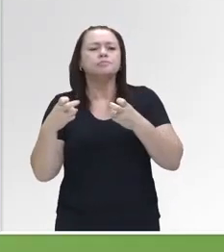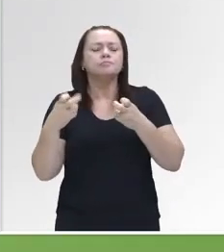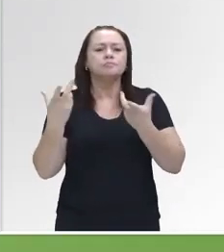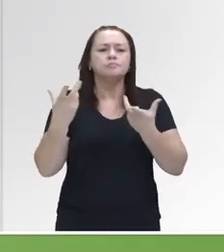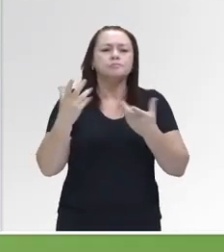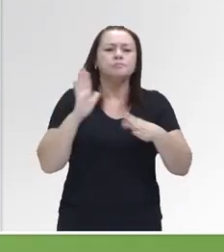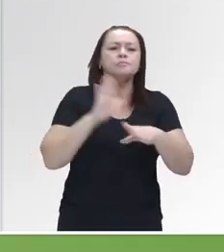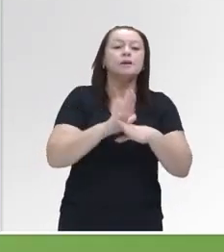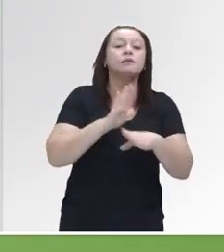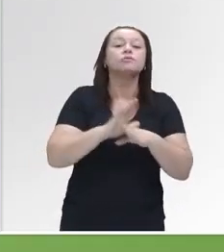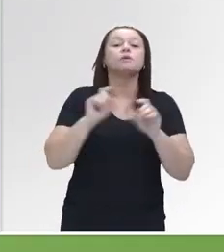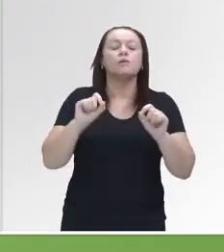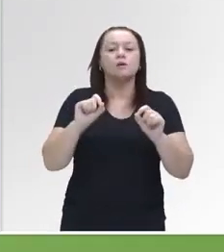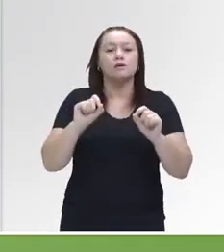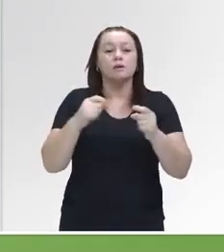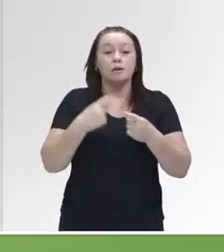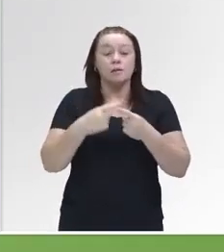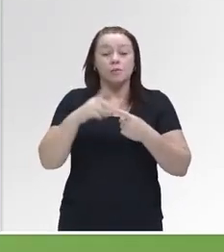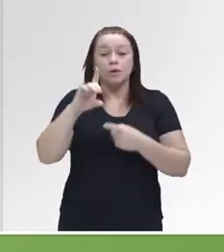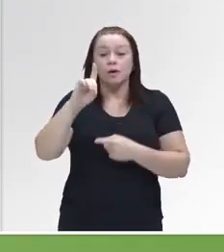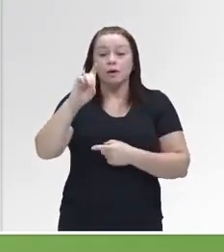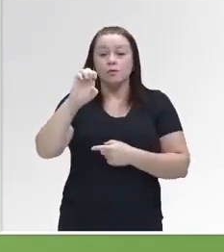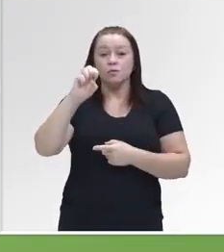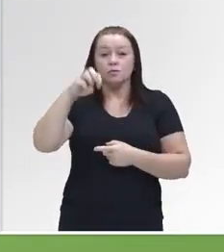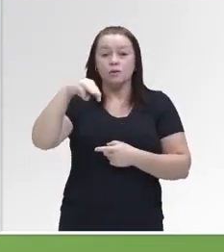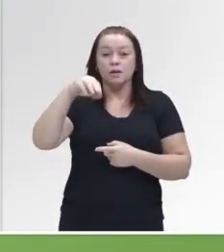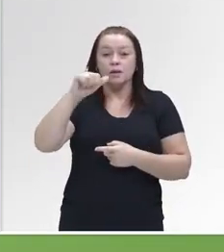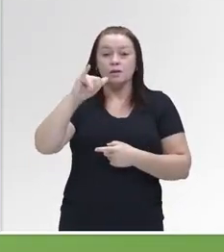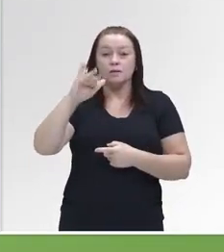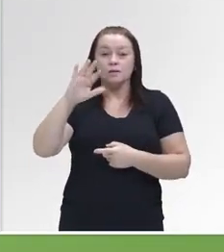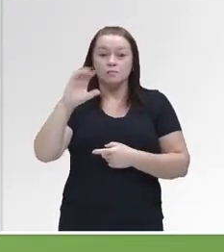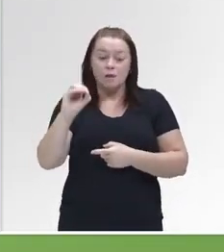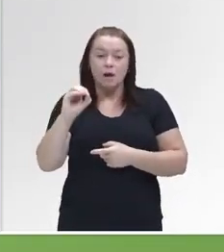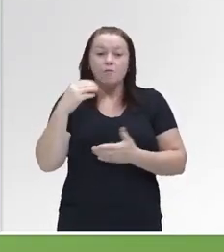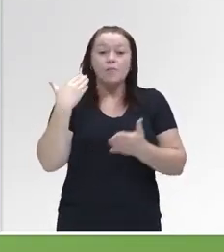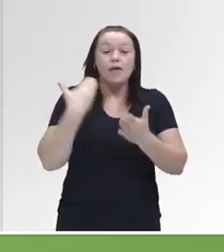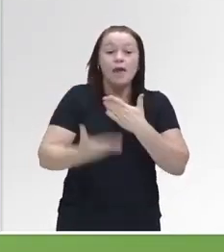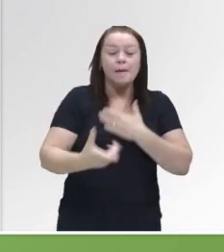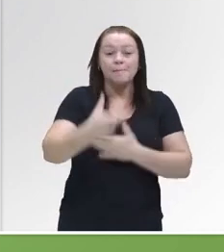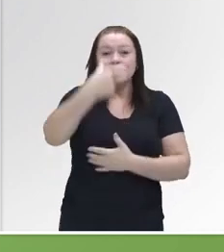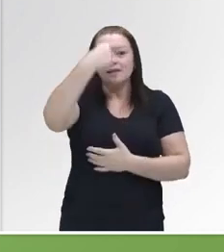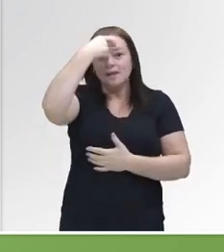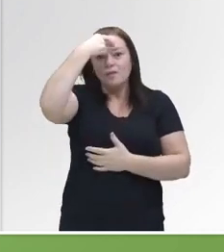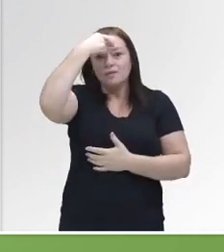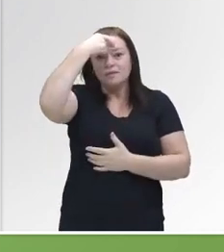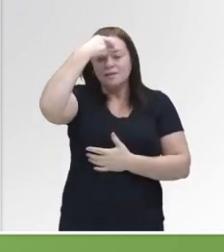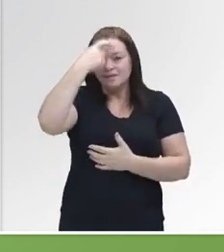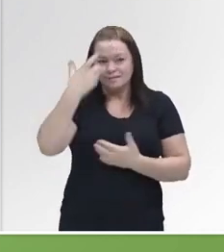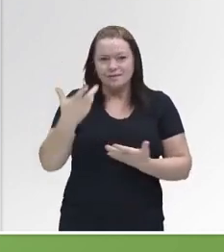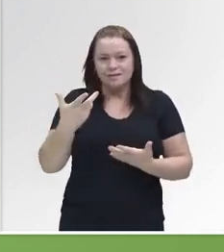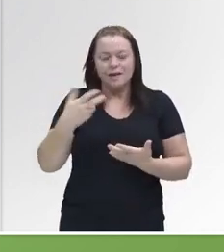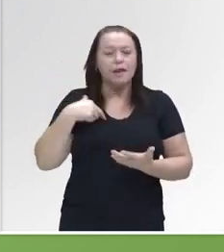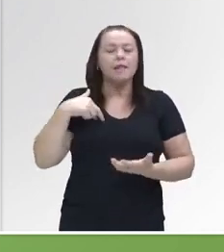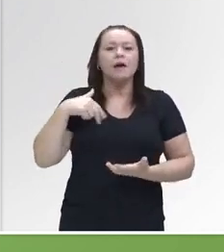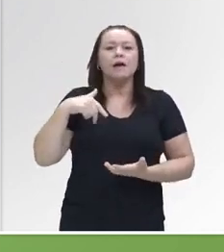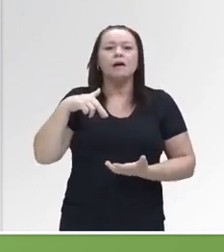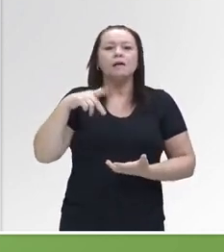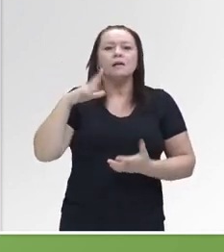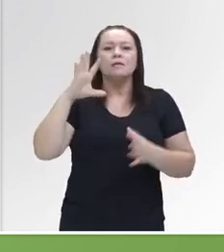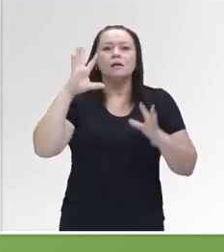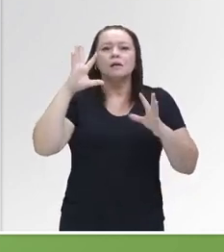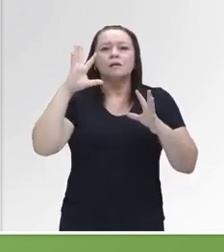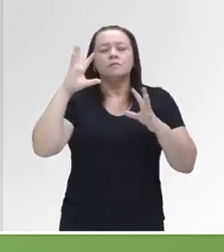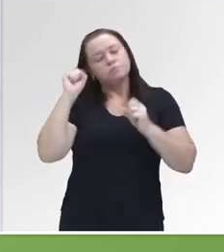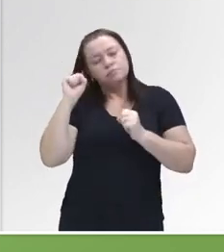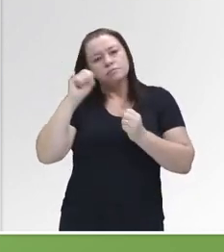Porque desmaio, ela é a perda transitória de consciência, a pessoa perde a consciência, ela cai com todo o corpo. E normalmente